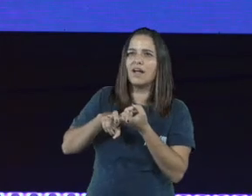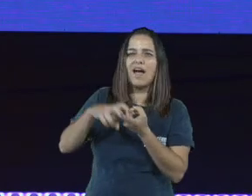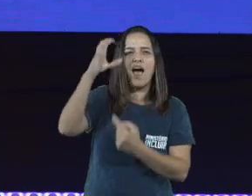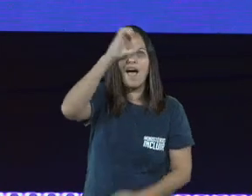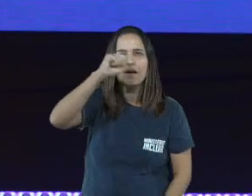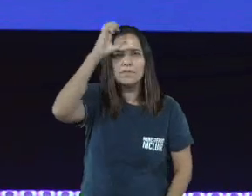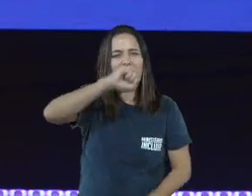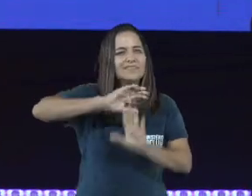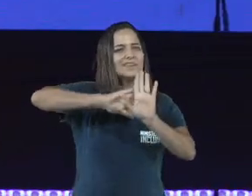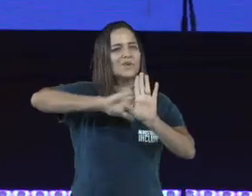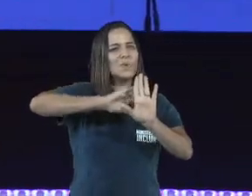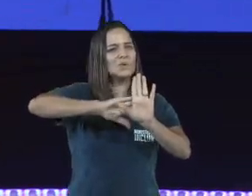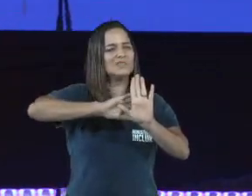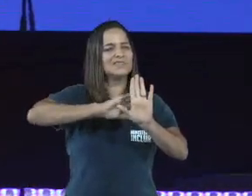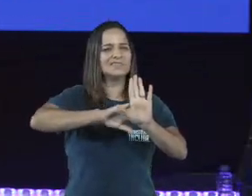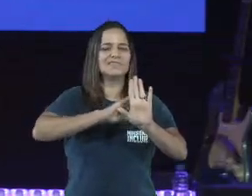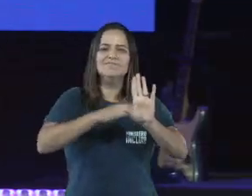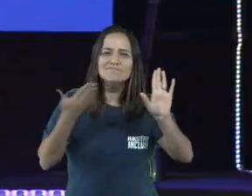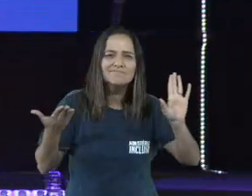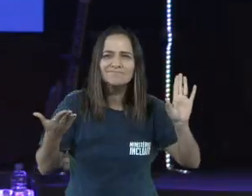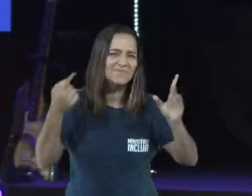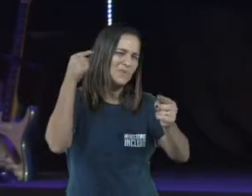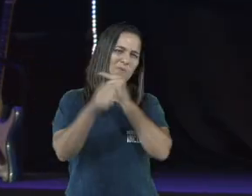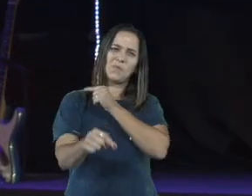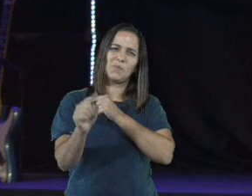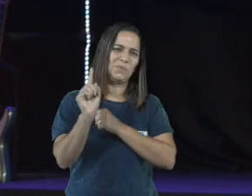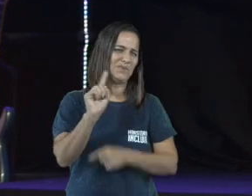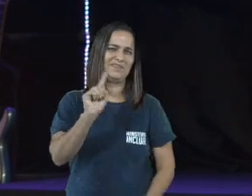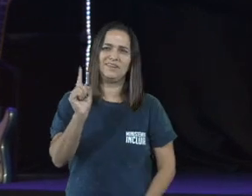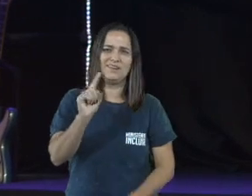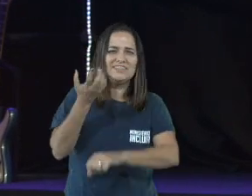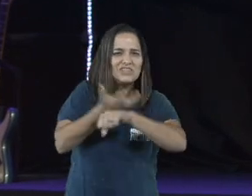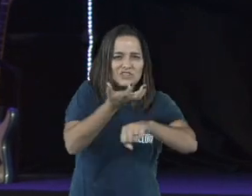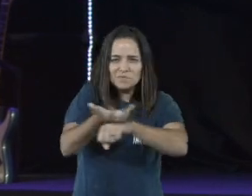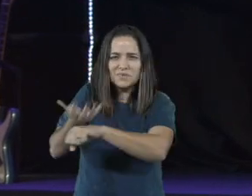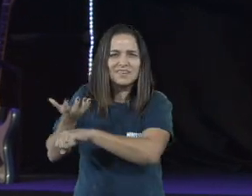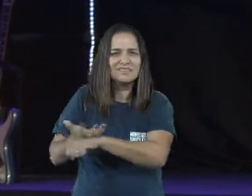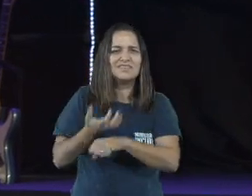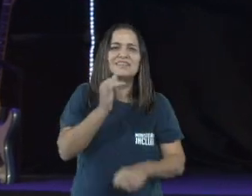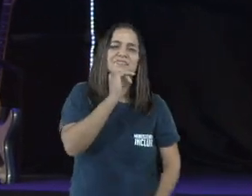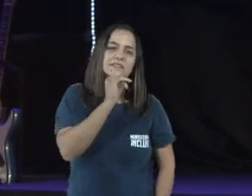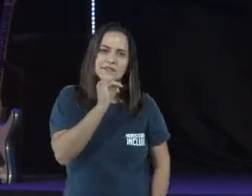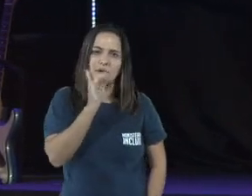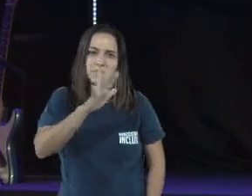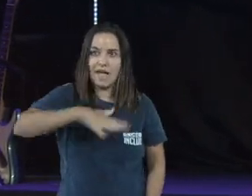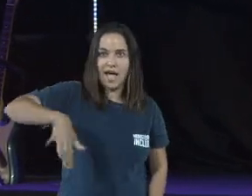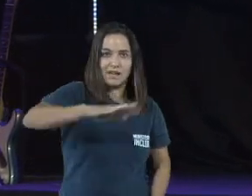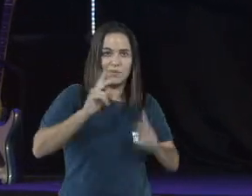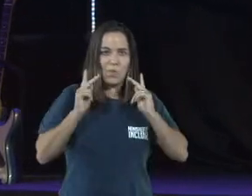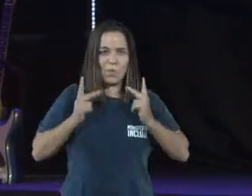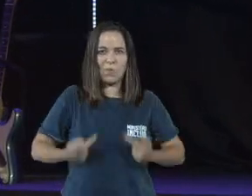tu vai para o joelho - Aprecia o que menos aprendi principalmente se for na área de humanas